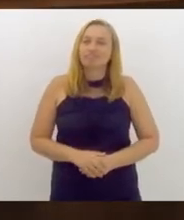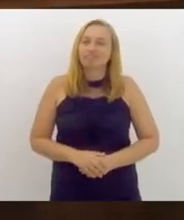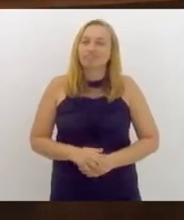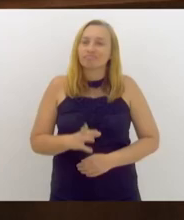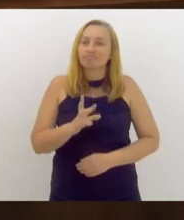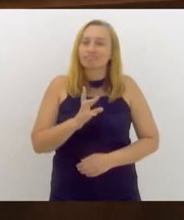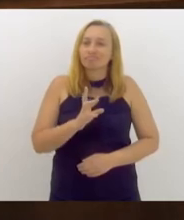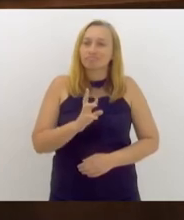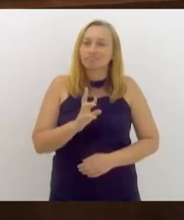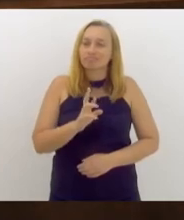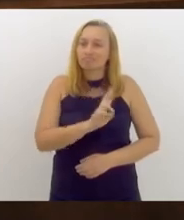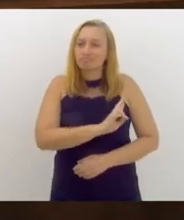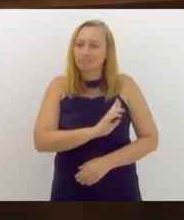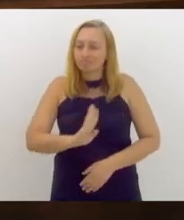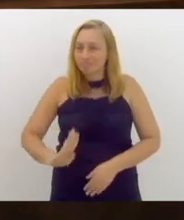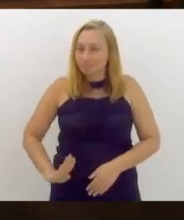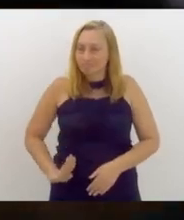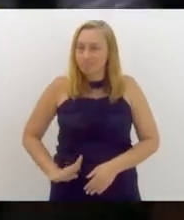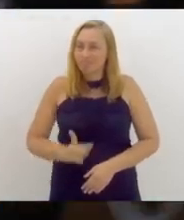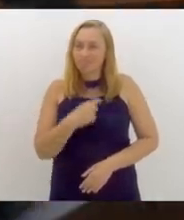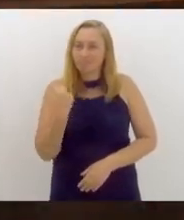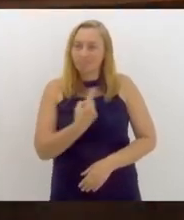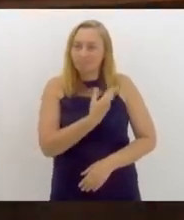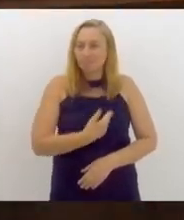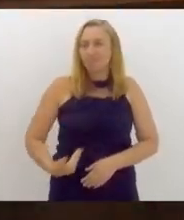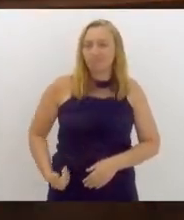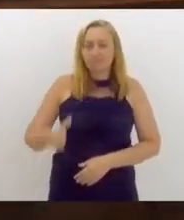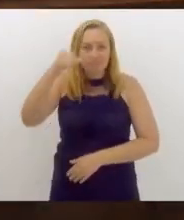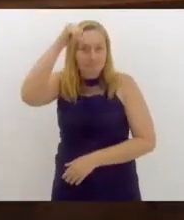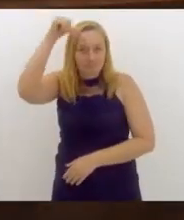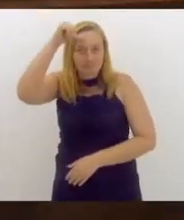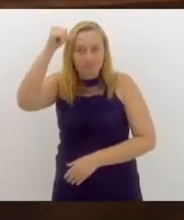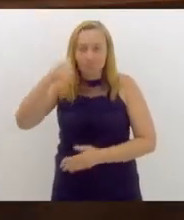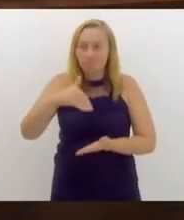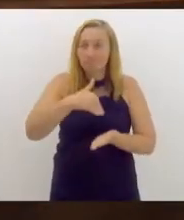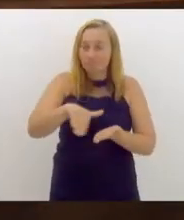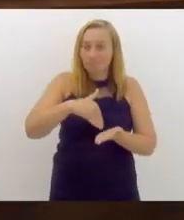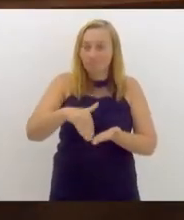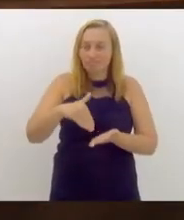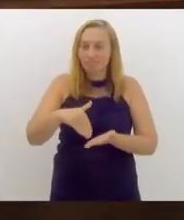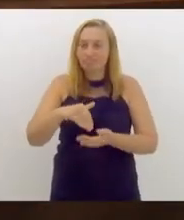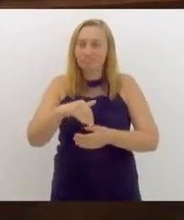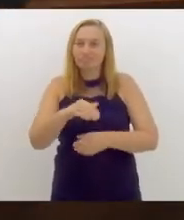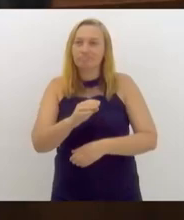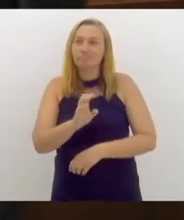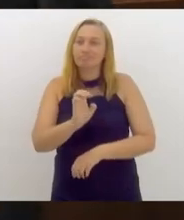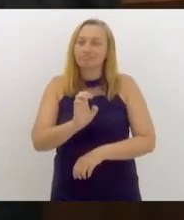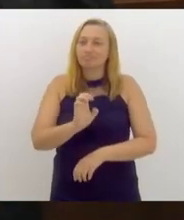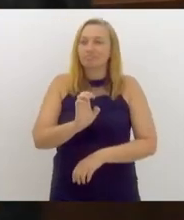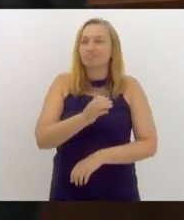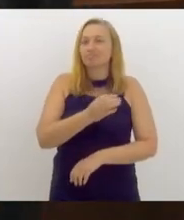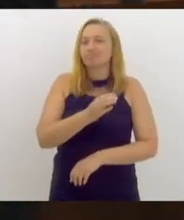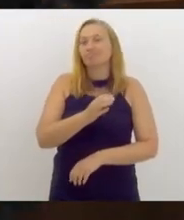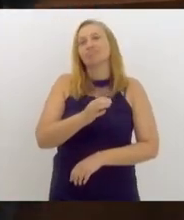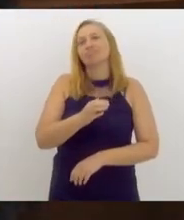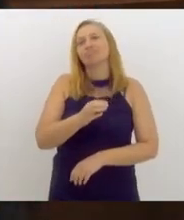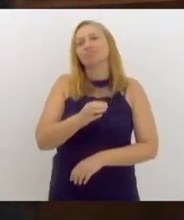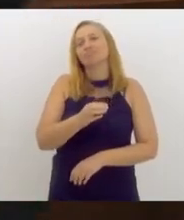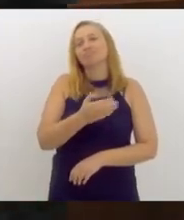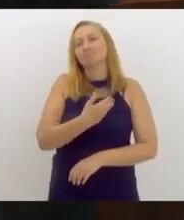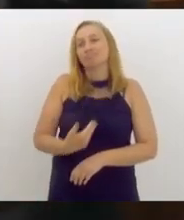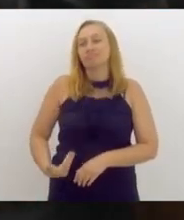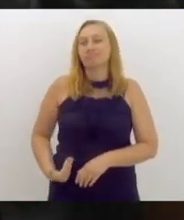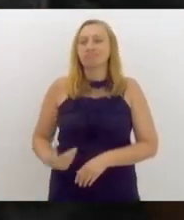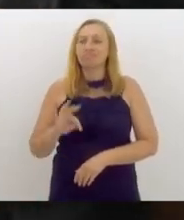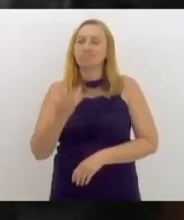Rodrigo Bacelar e nosso governador Cláudio Castro, e como secretário de governo, Chico Machado, pode ter certeza que vamos fazer muita coisa